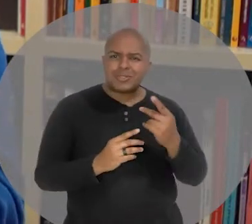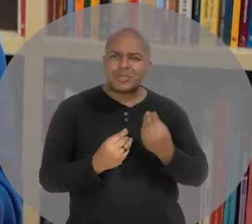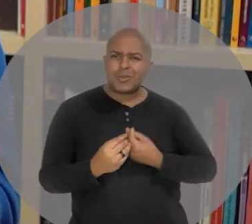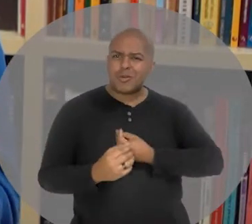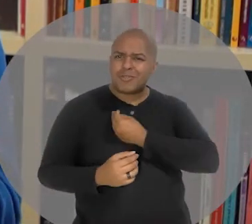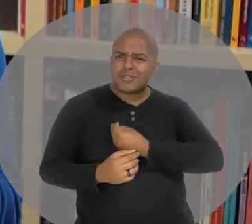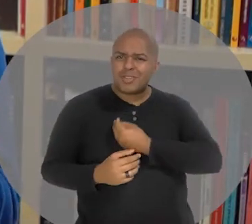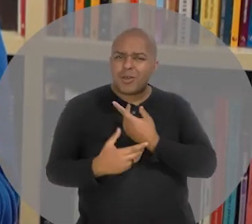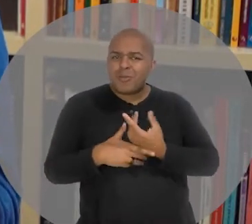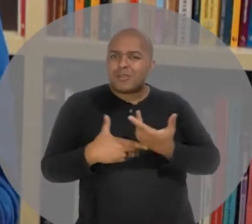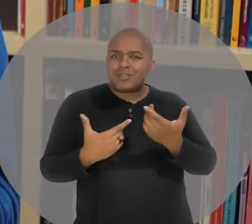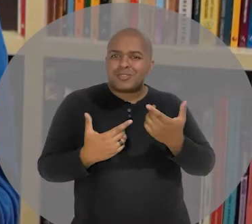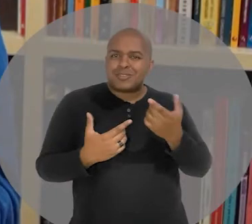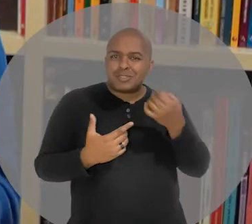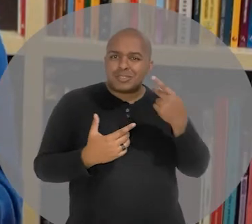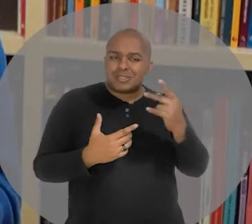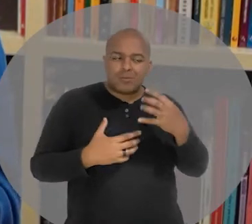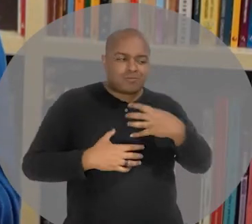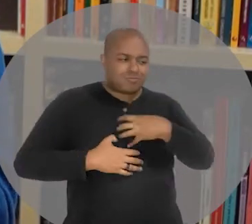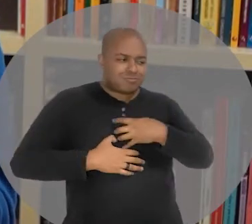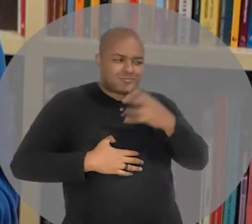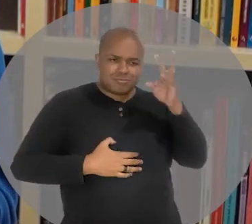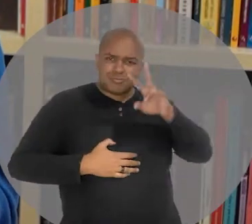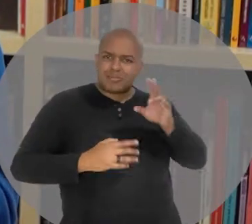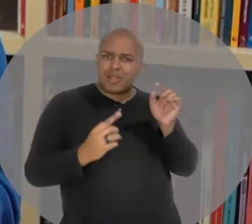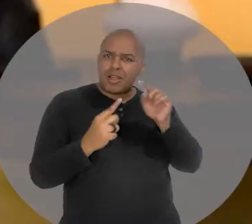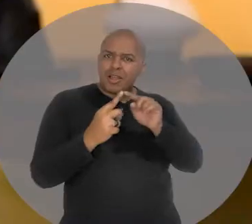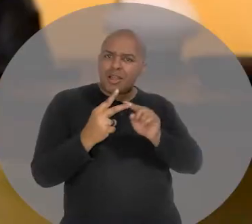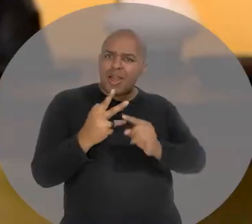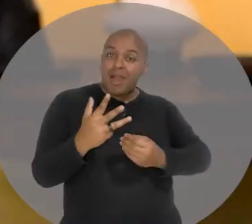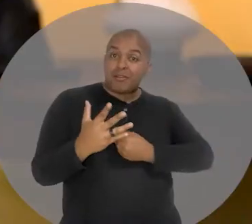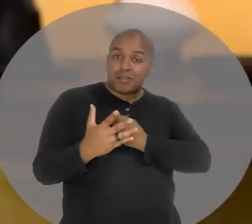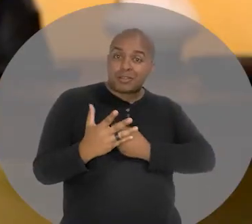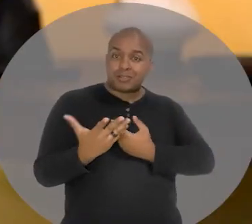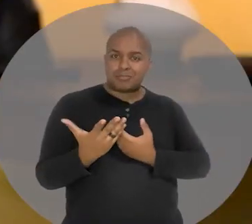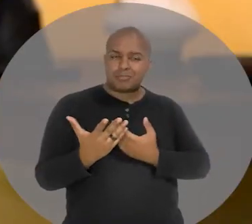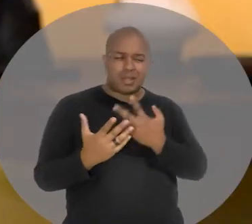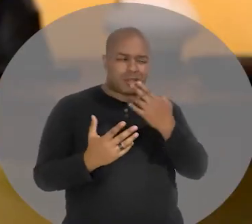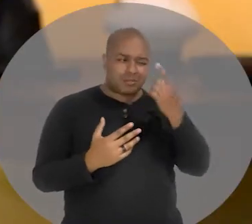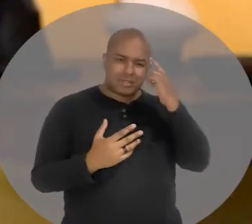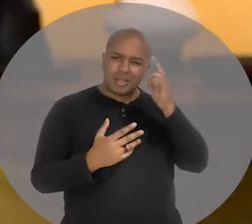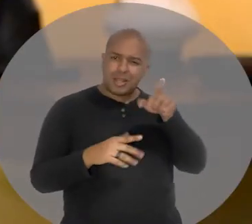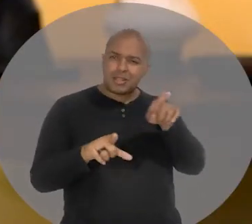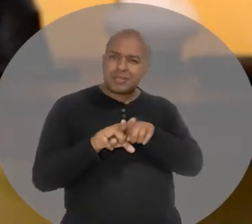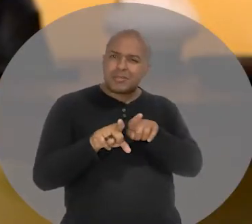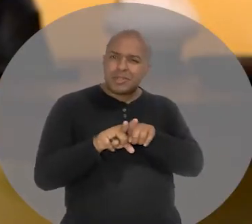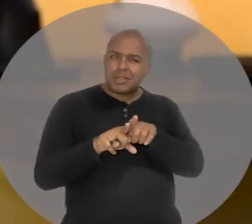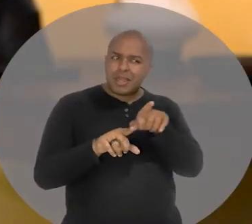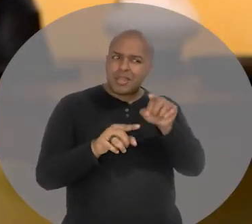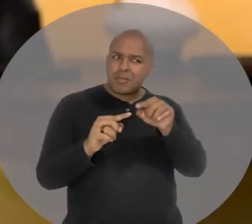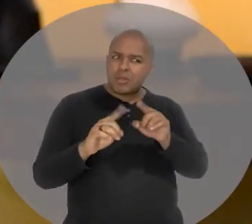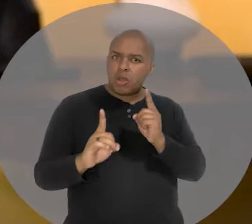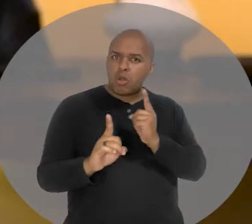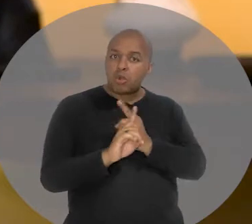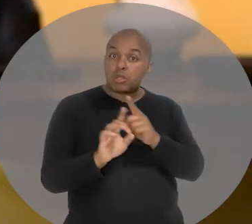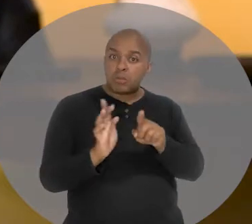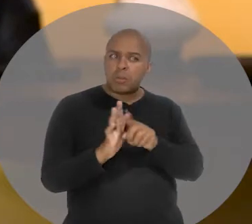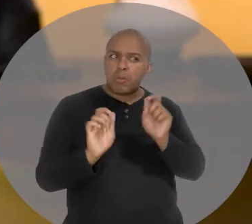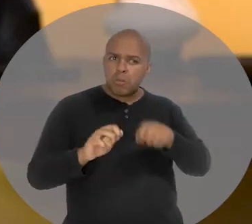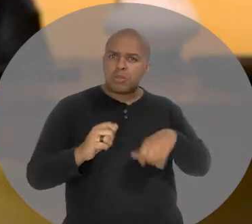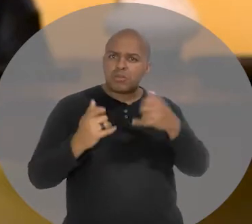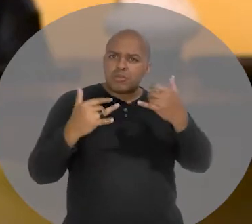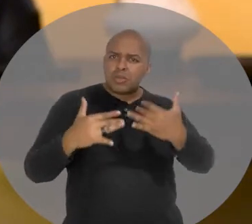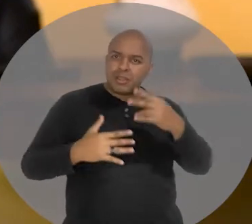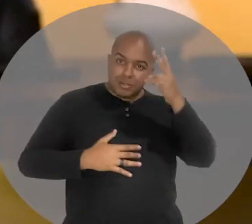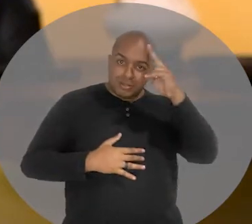existência, né? Aos sentidos atribuídos à vida. Eu imagino que ela também, nessa identificação, também possa falar da história dela,